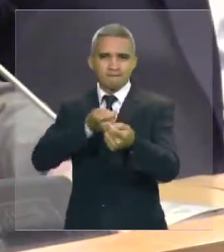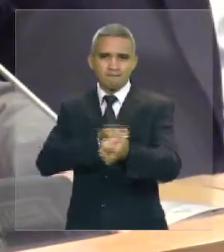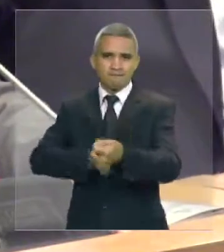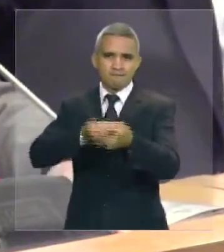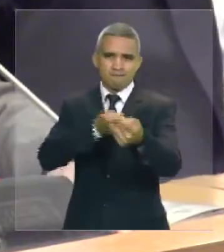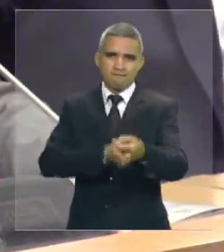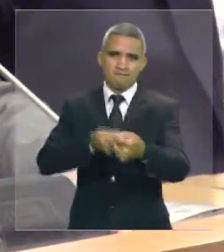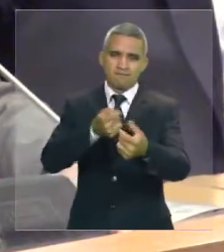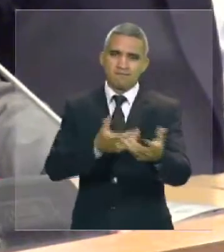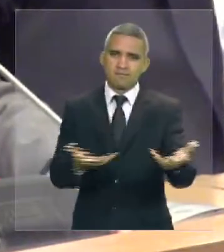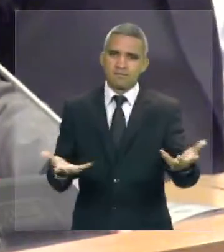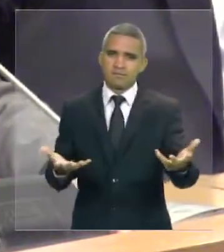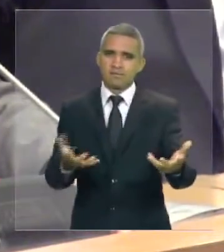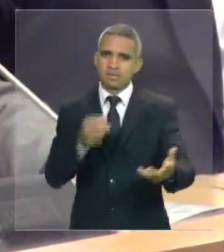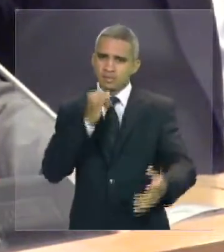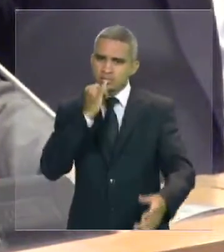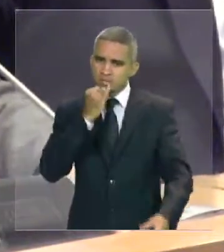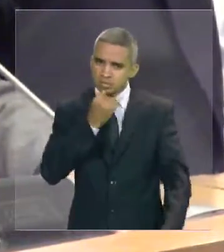é triste.